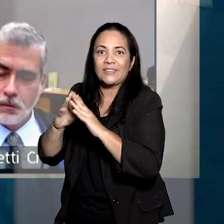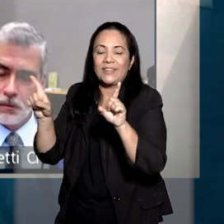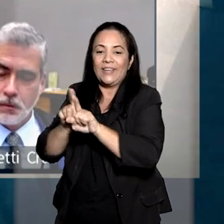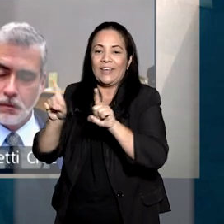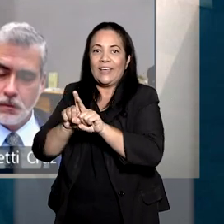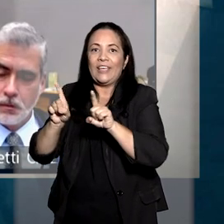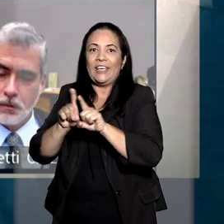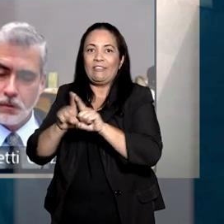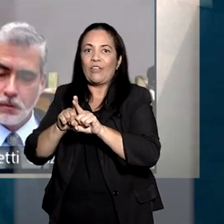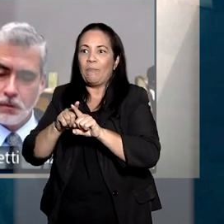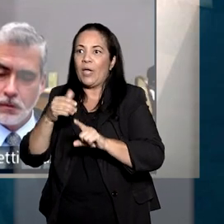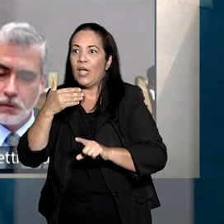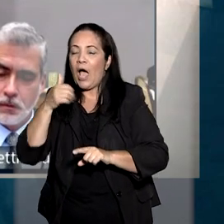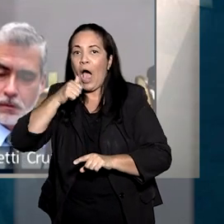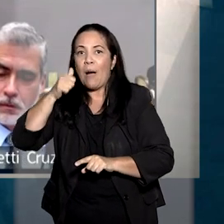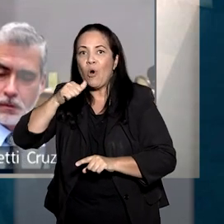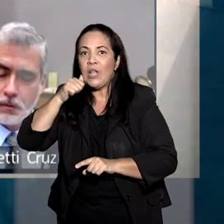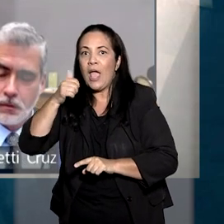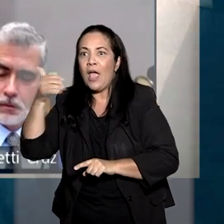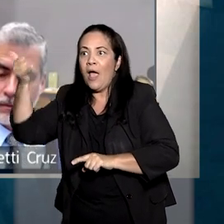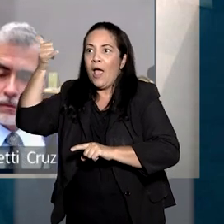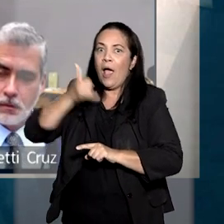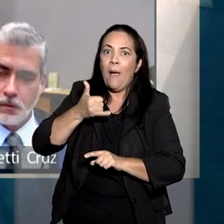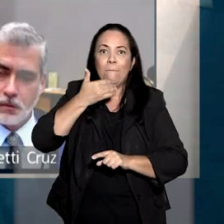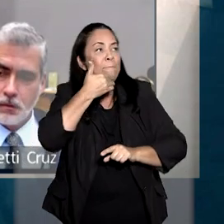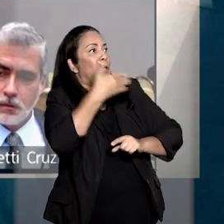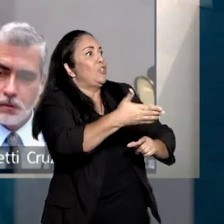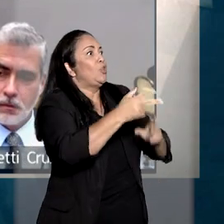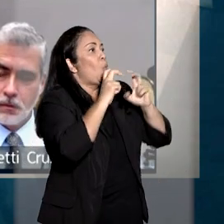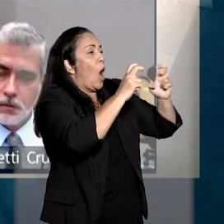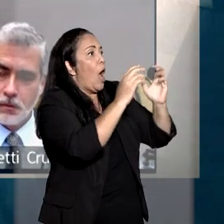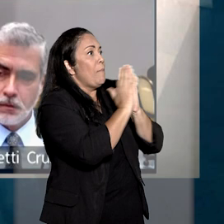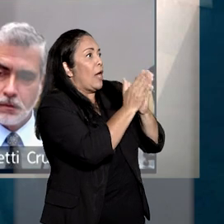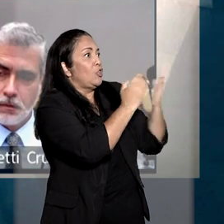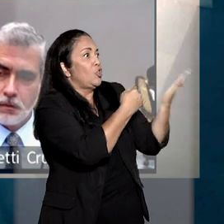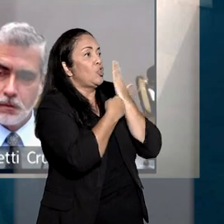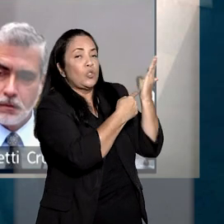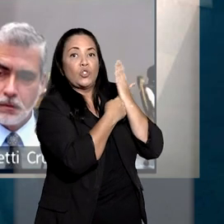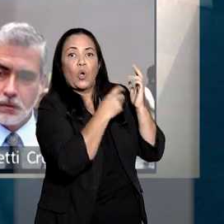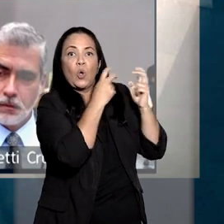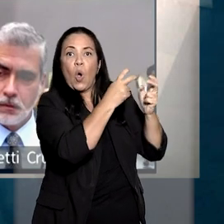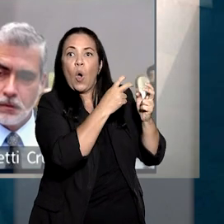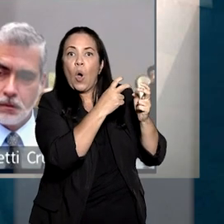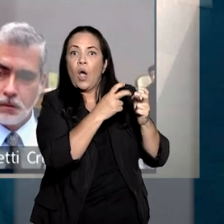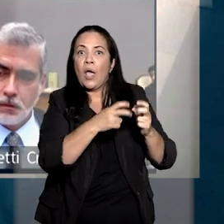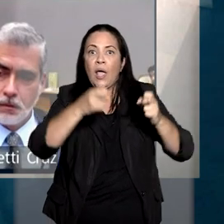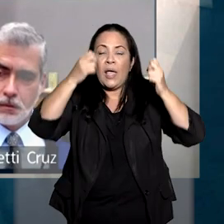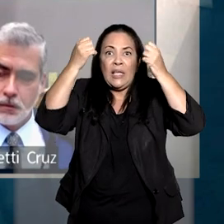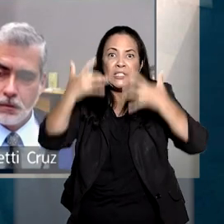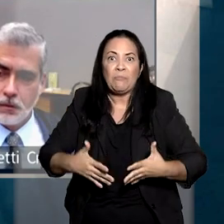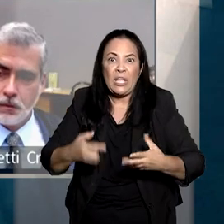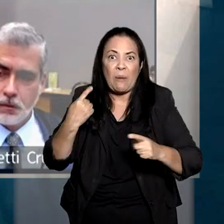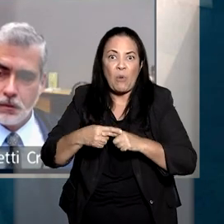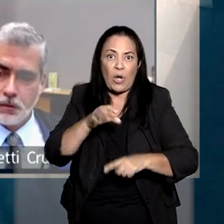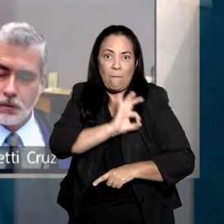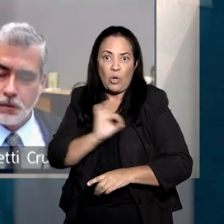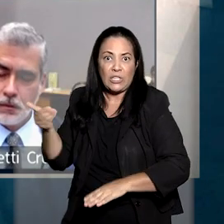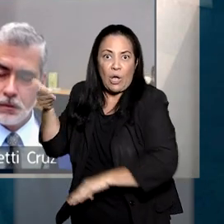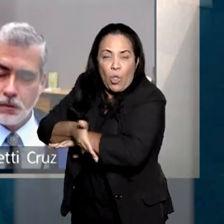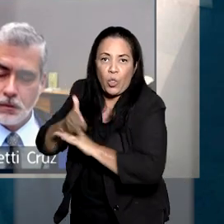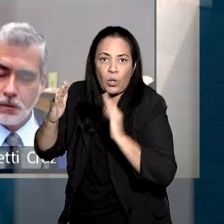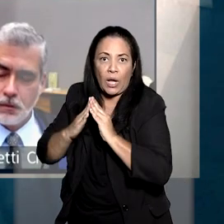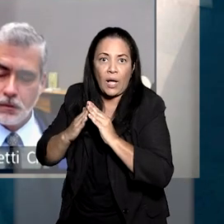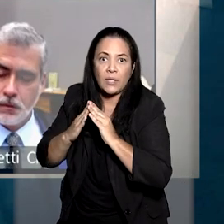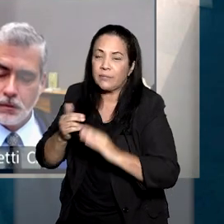agradeço a suposta ligação com pedido de socorro que teria partido do endereço do acusado não justifica a entrada dos